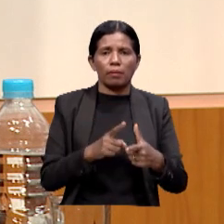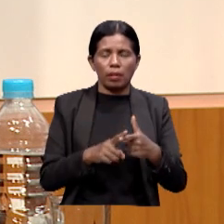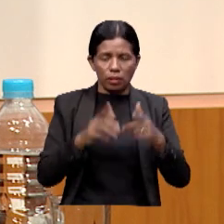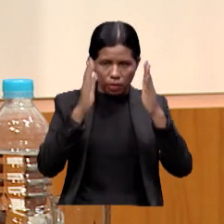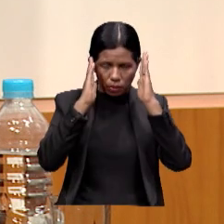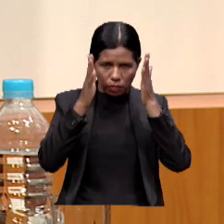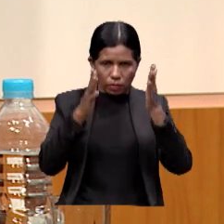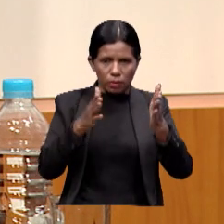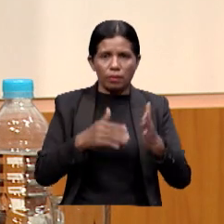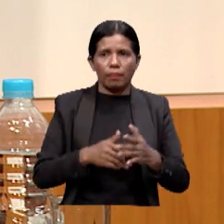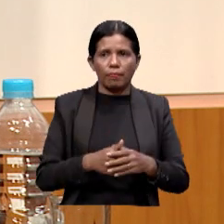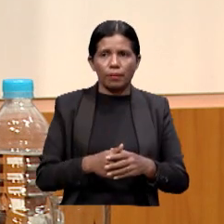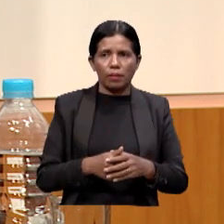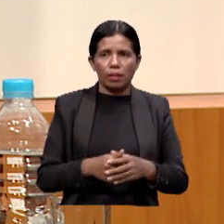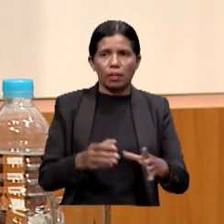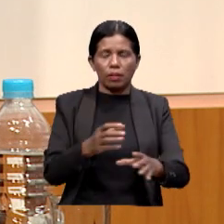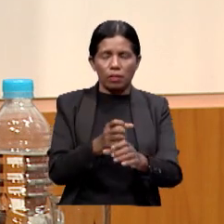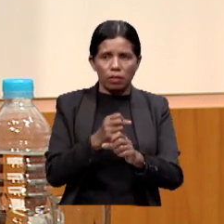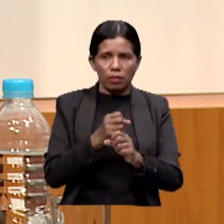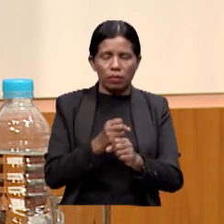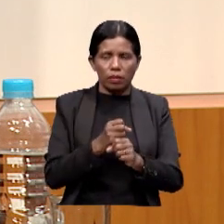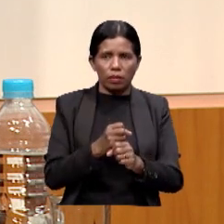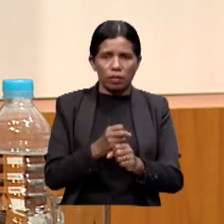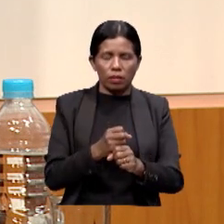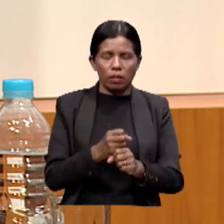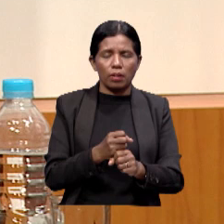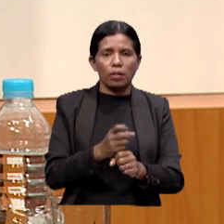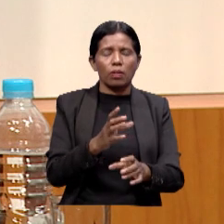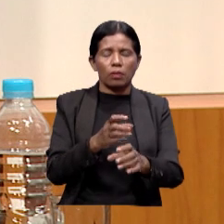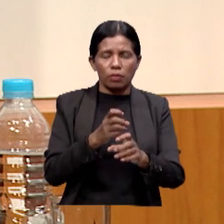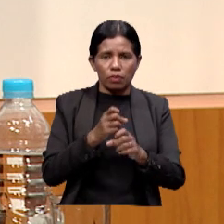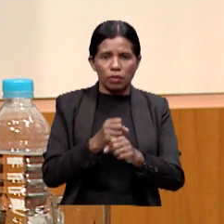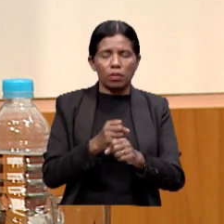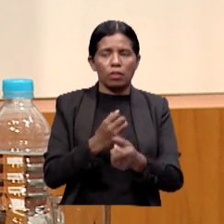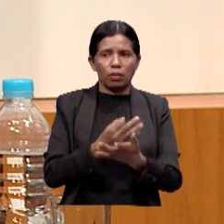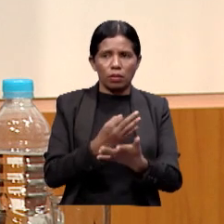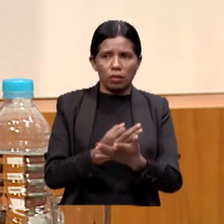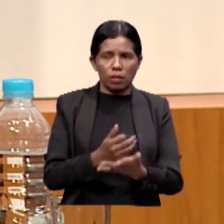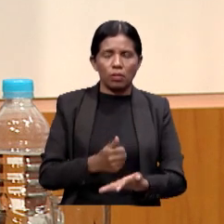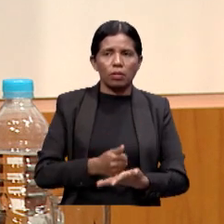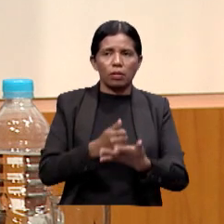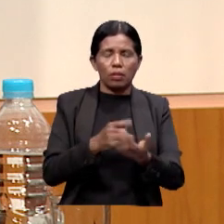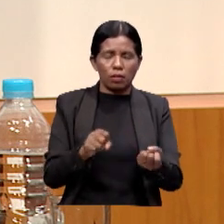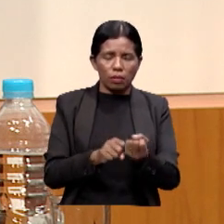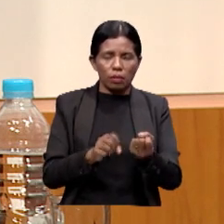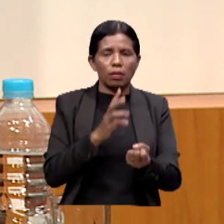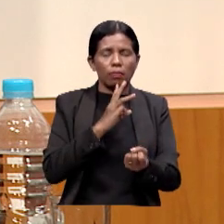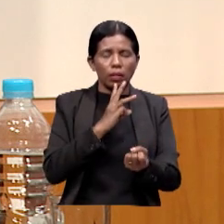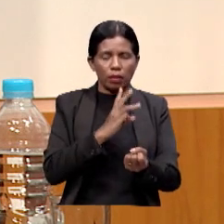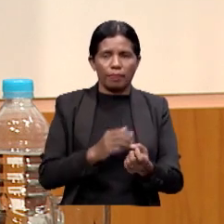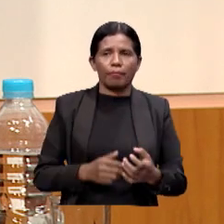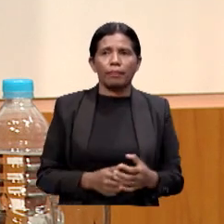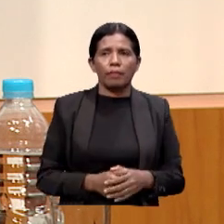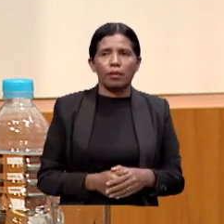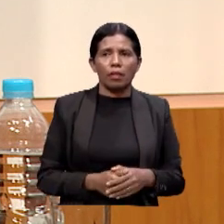ba recolha receitas sobre apoio à sustentabilidade serviço B no saneamento na RASIC. E